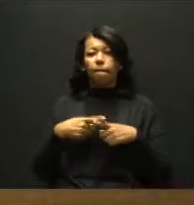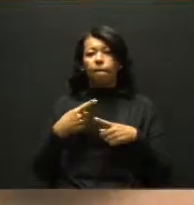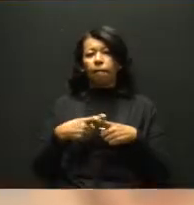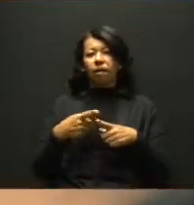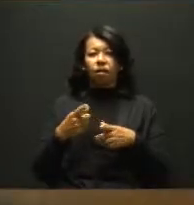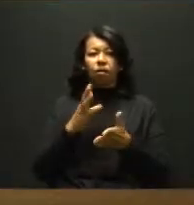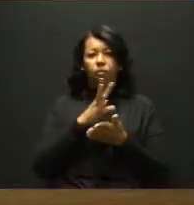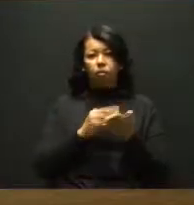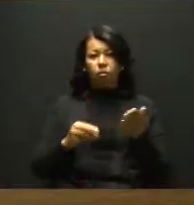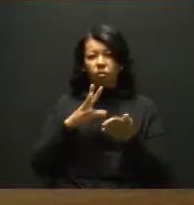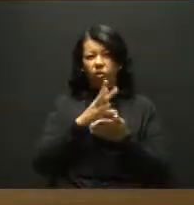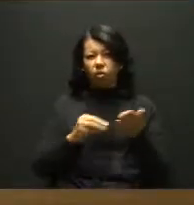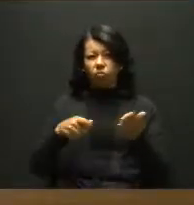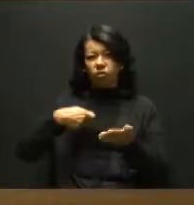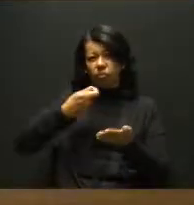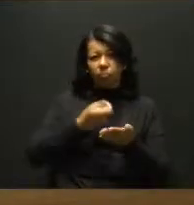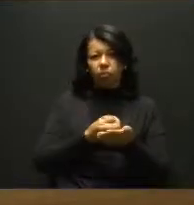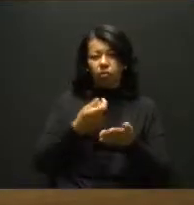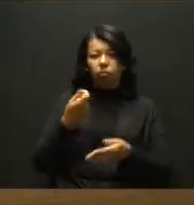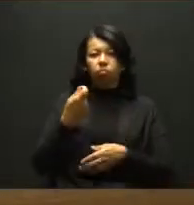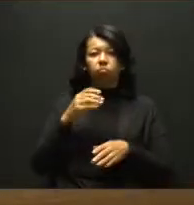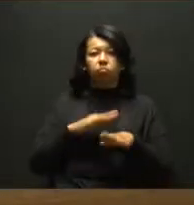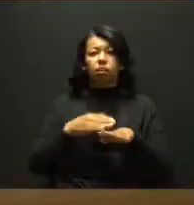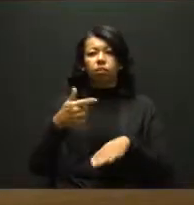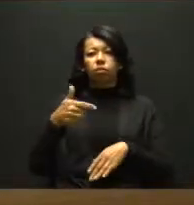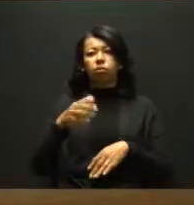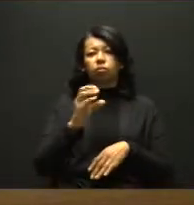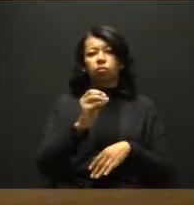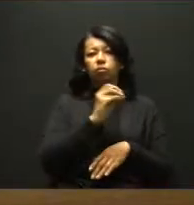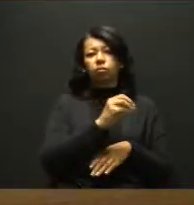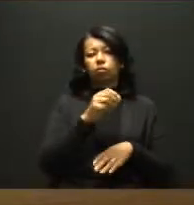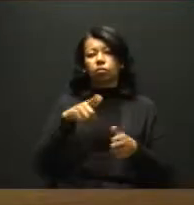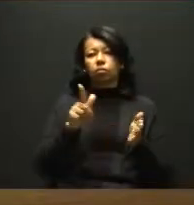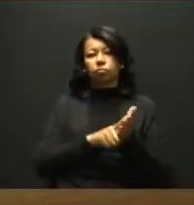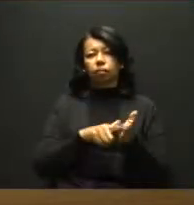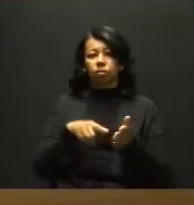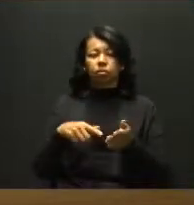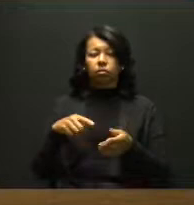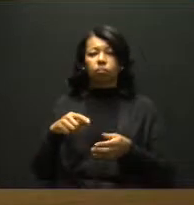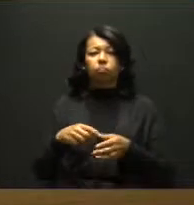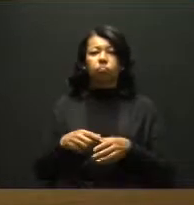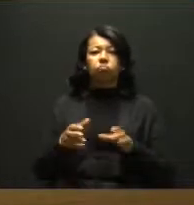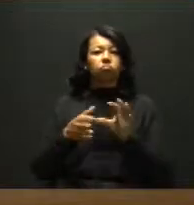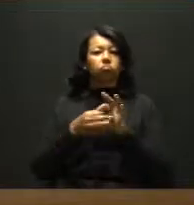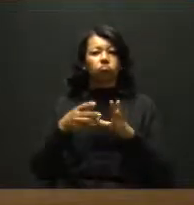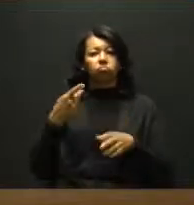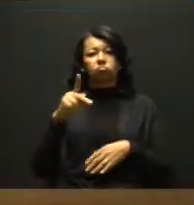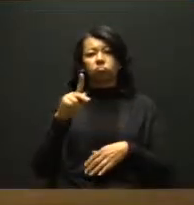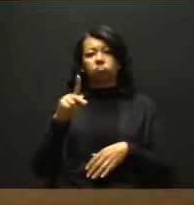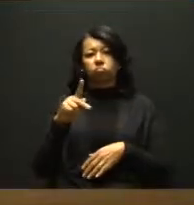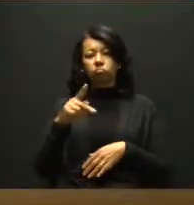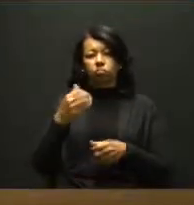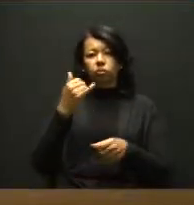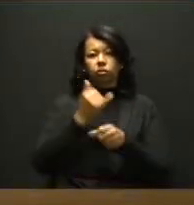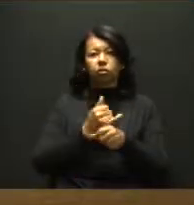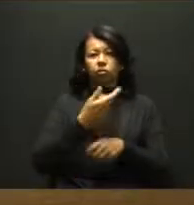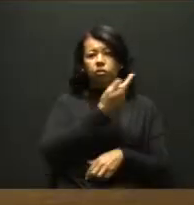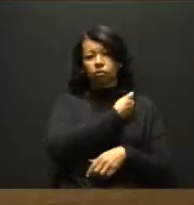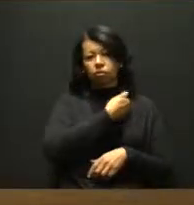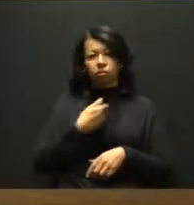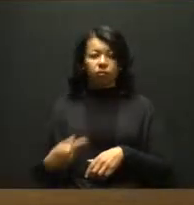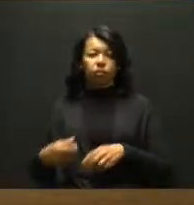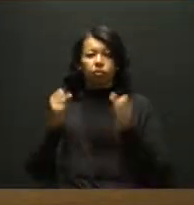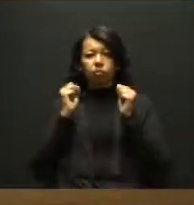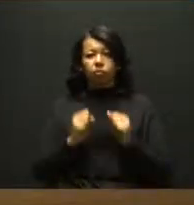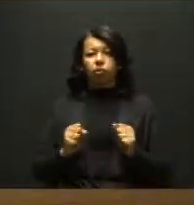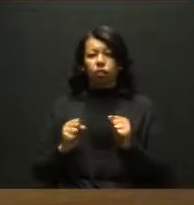por contratos com mais de 200 páginas cada um permitindo o chefe de governo e